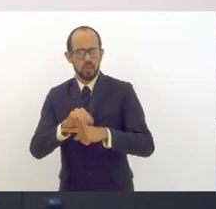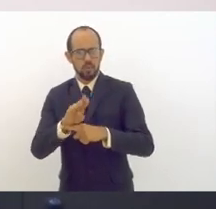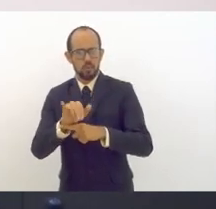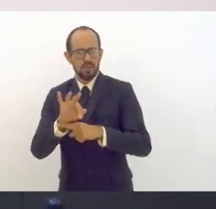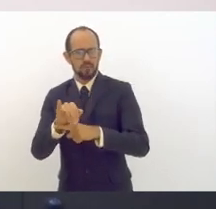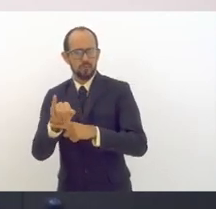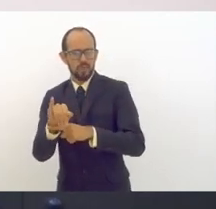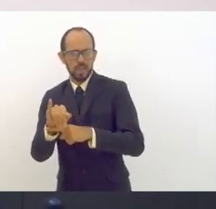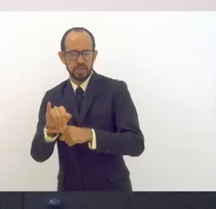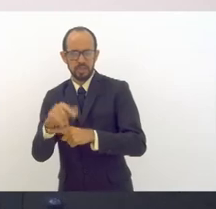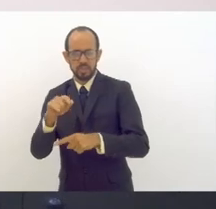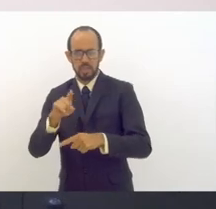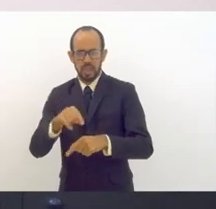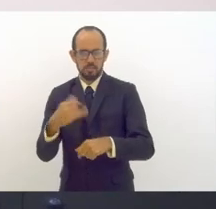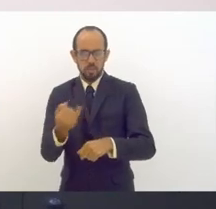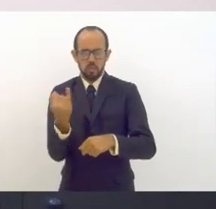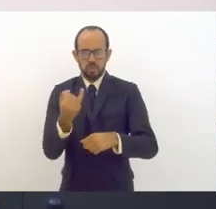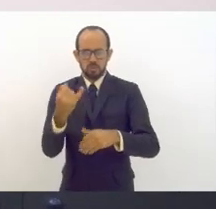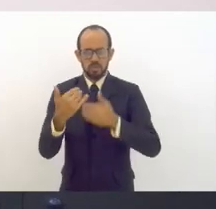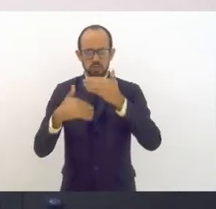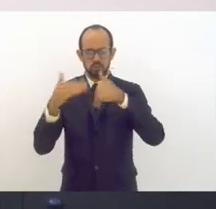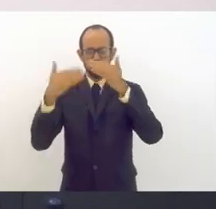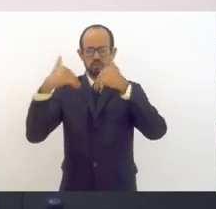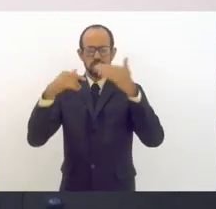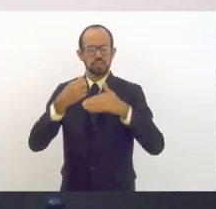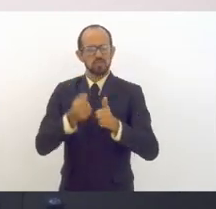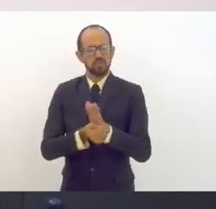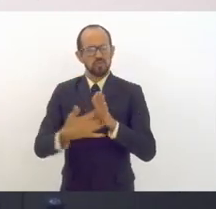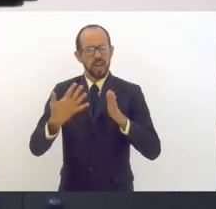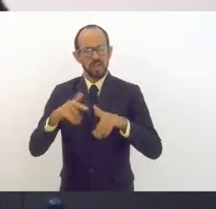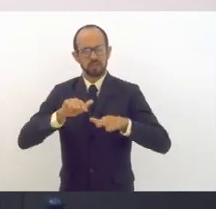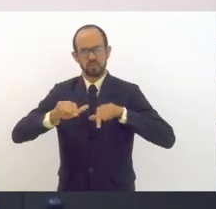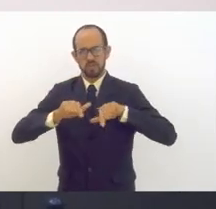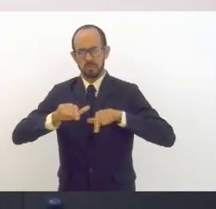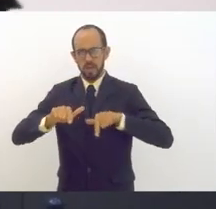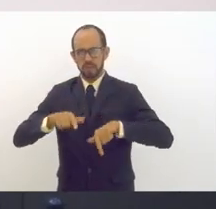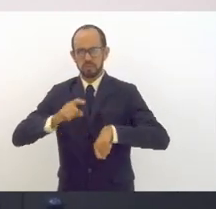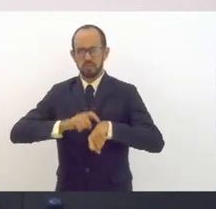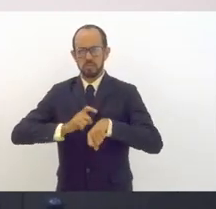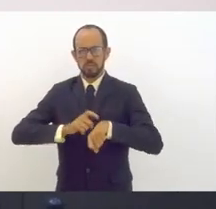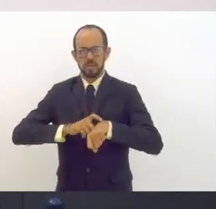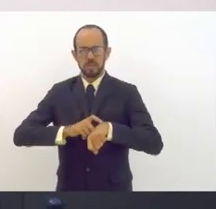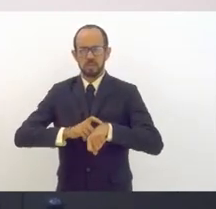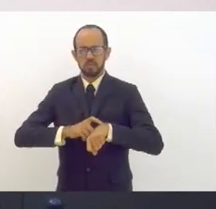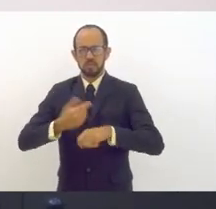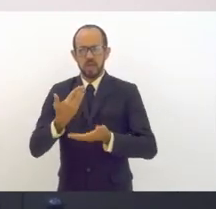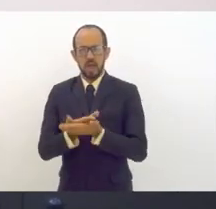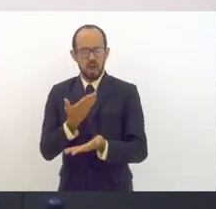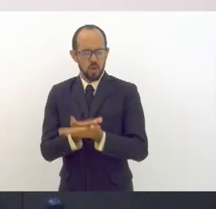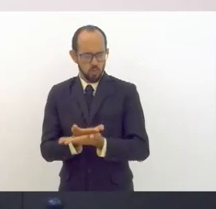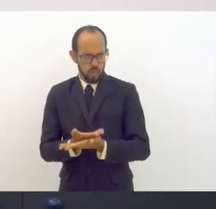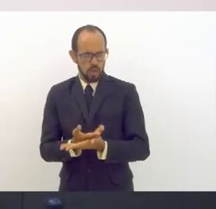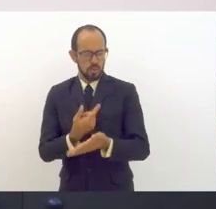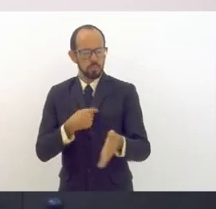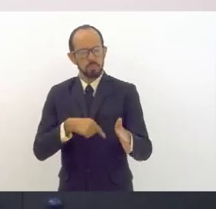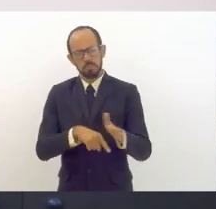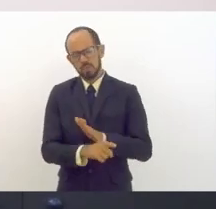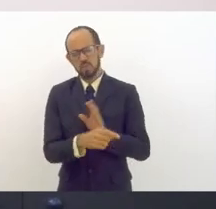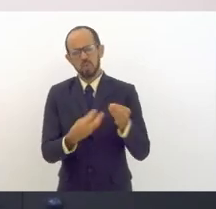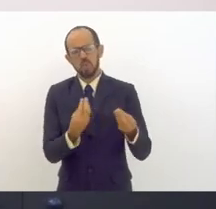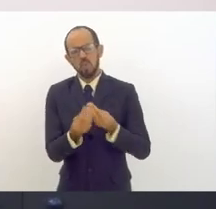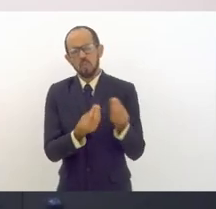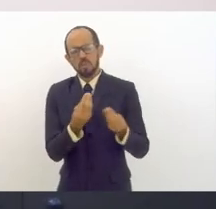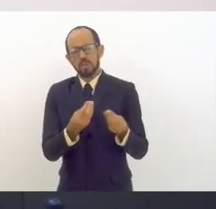para desenvolvimento de várias atividades, pesquisas, estudos, enfim, ali na hora da aula, enfim. Então, como que está a possibilidade